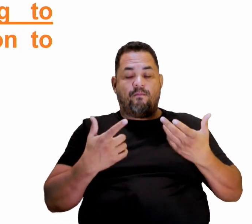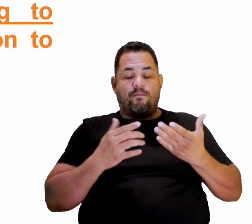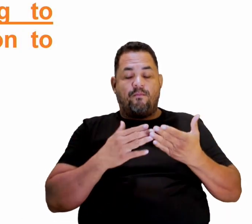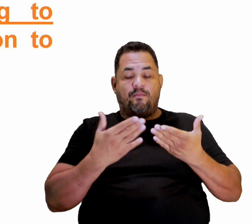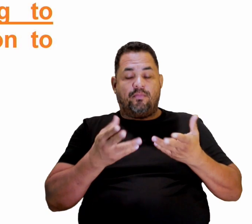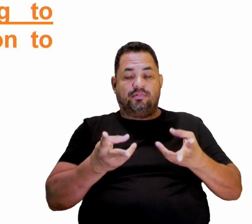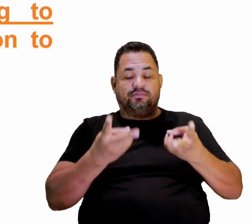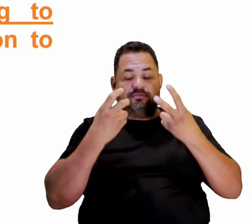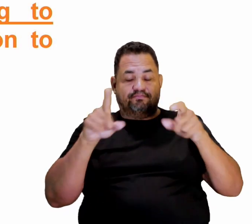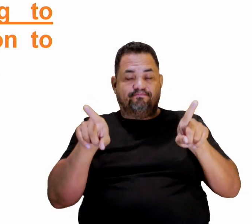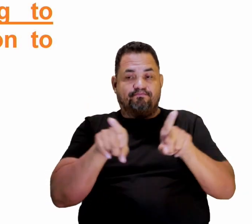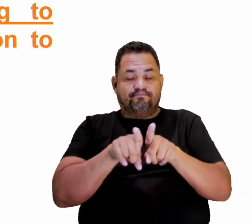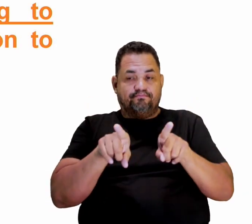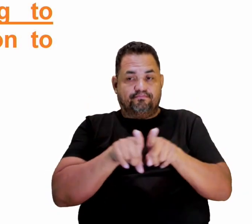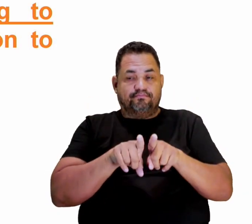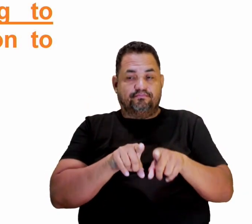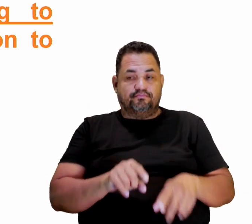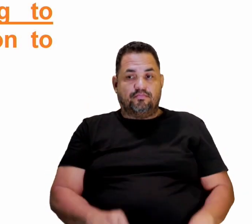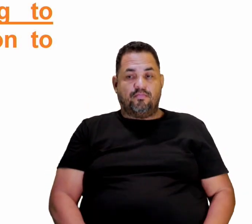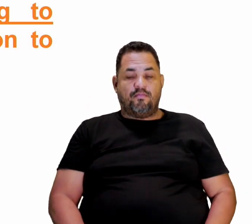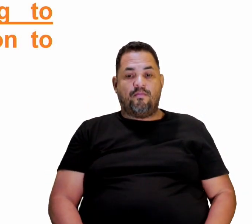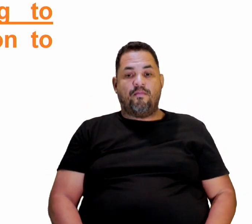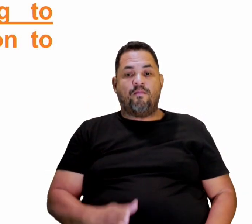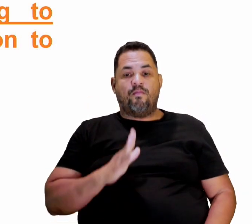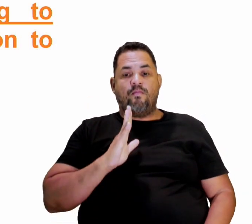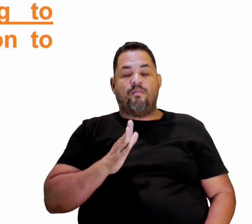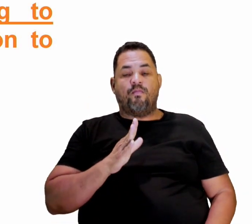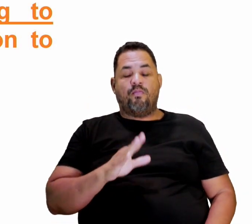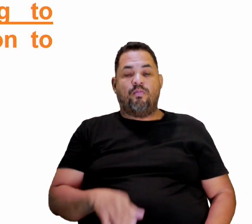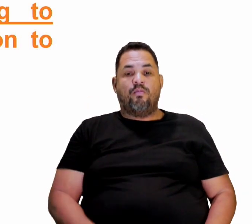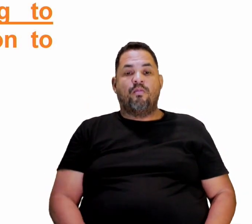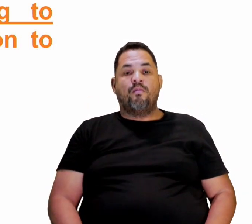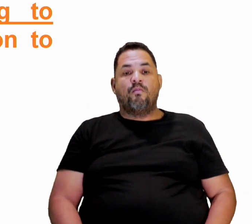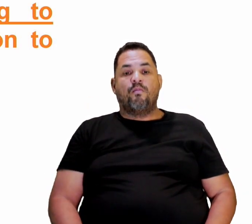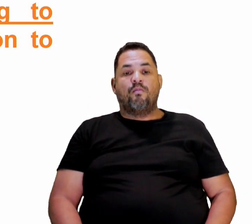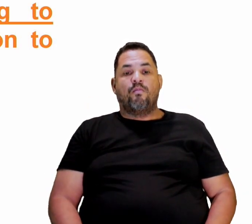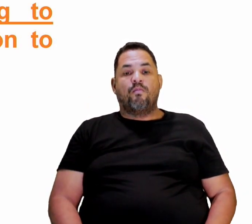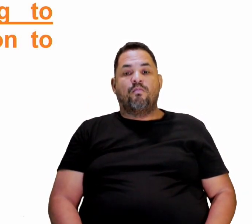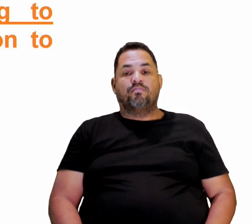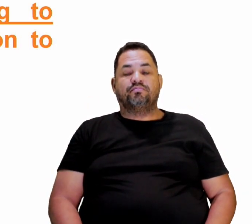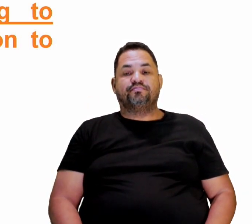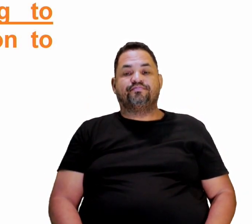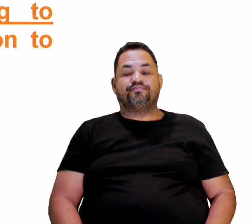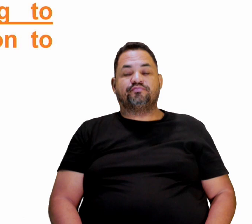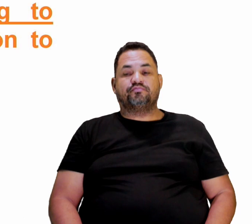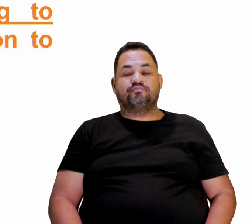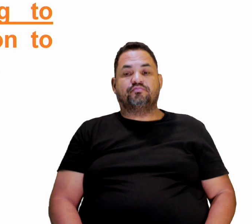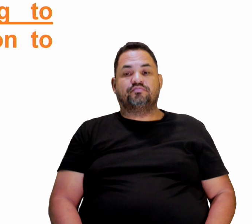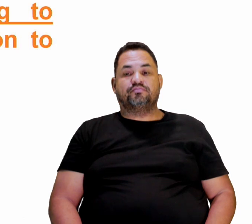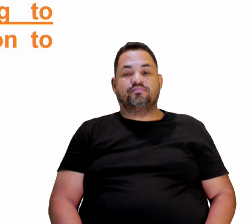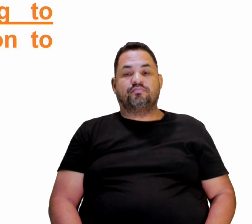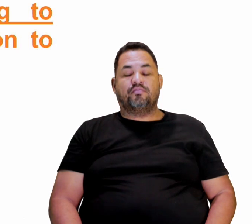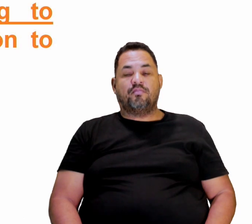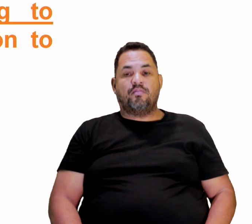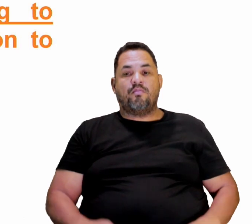a seguinte situação Você já colocou um going to aqui então na hora de falar